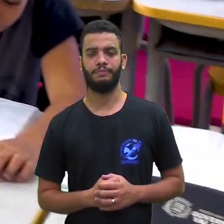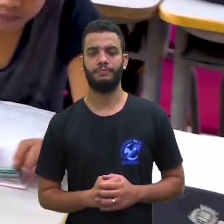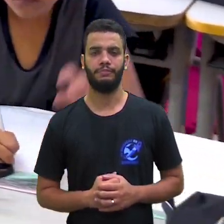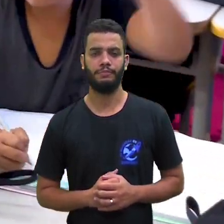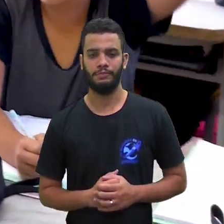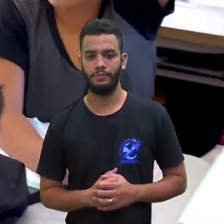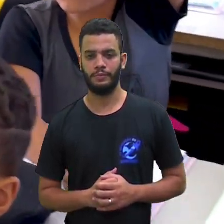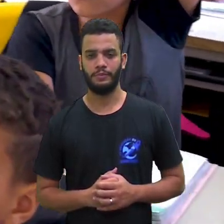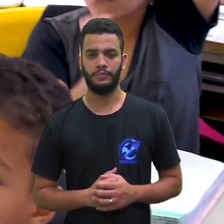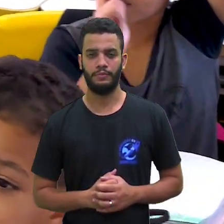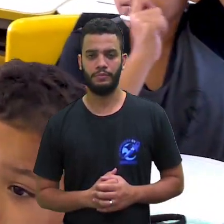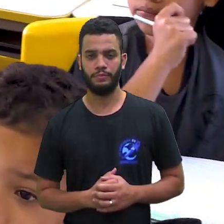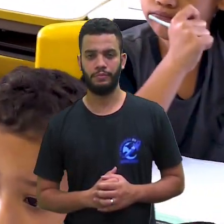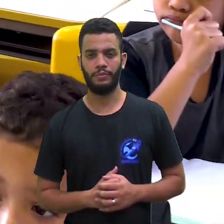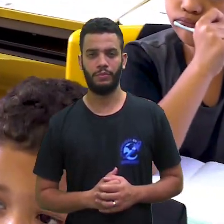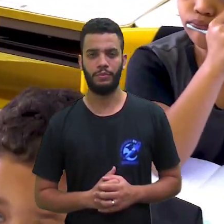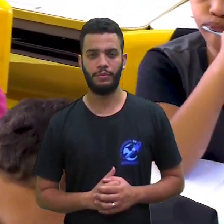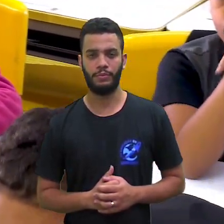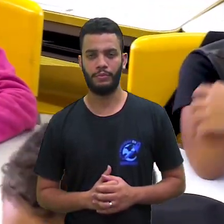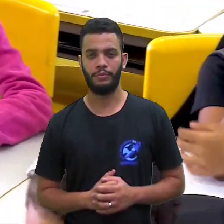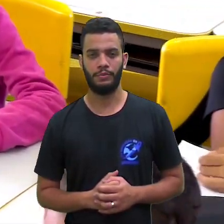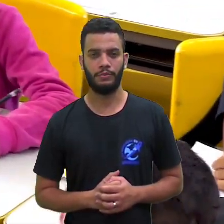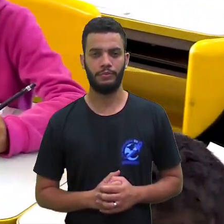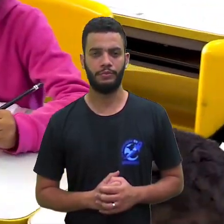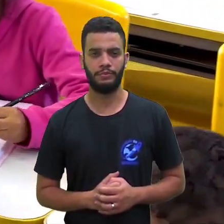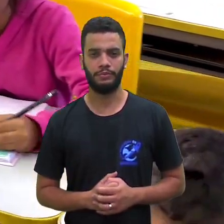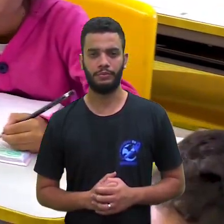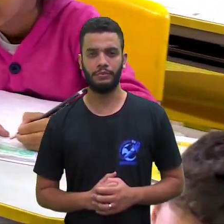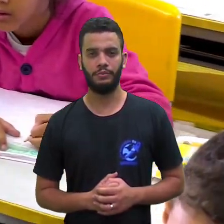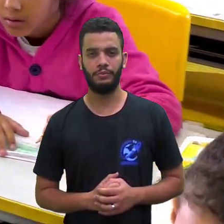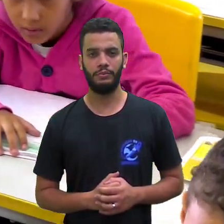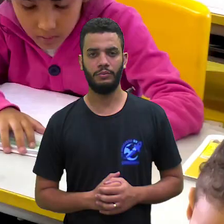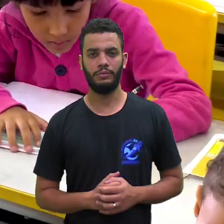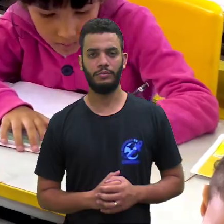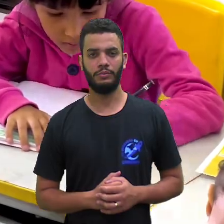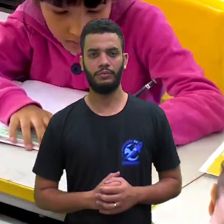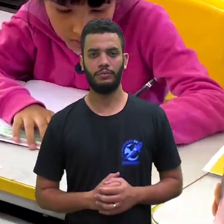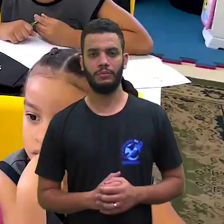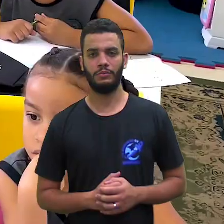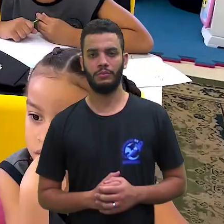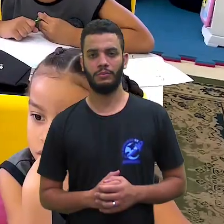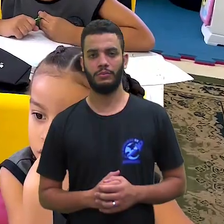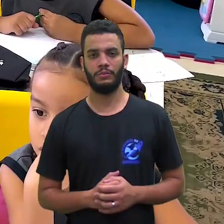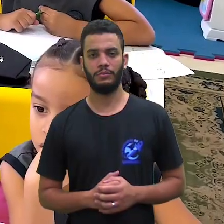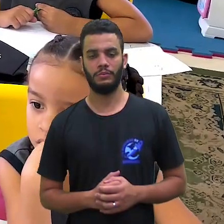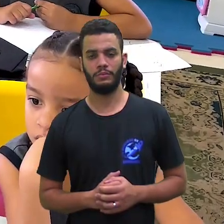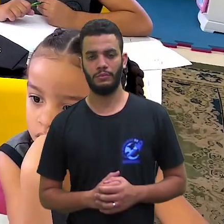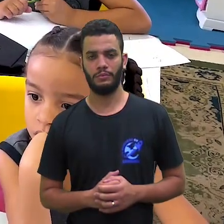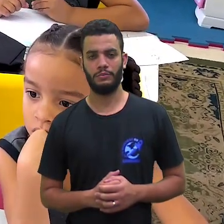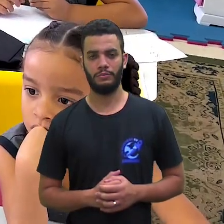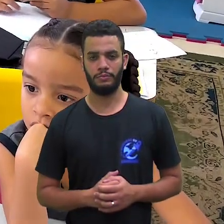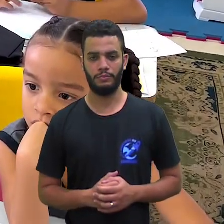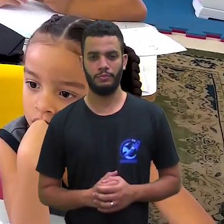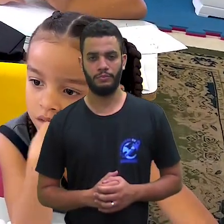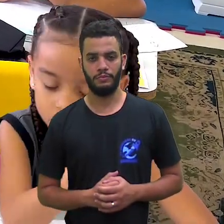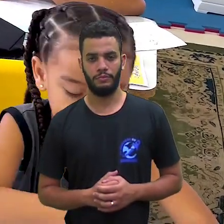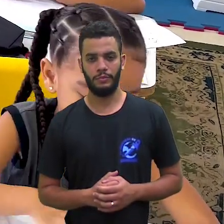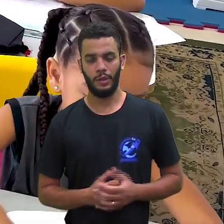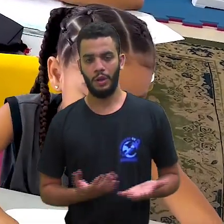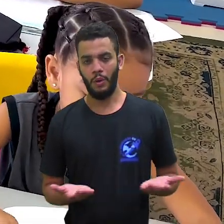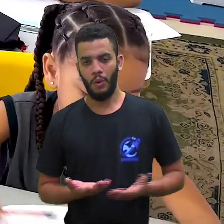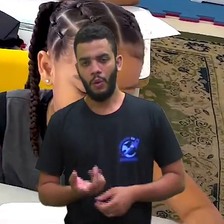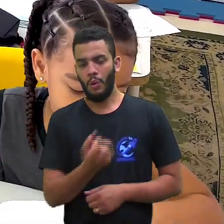A maioria já terminou. Já? Parabéns, meu bem. Saci. Ô, Vitor, qual vai ser o 4?